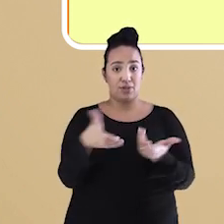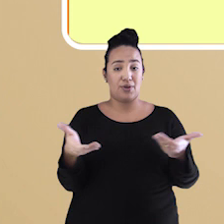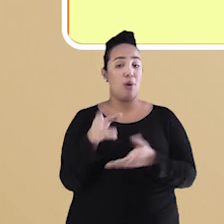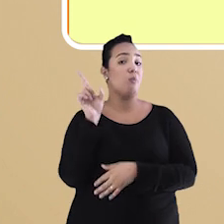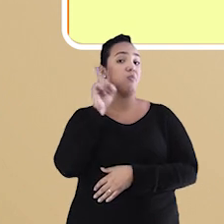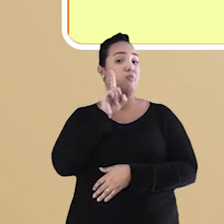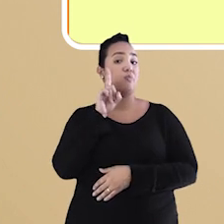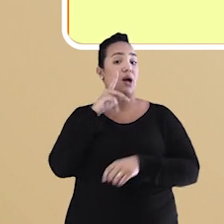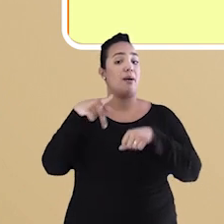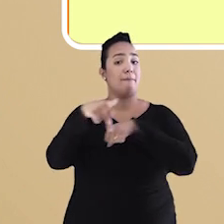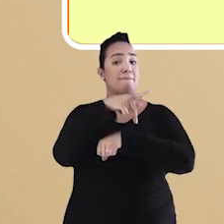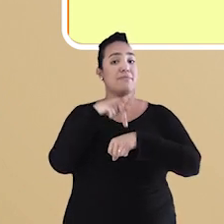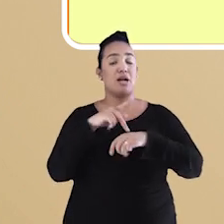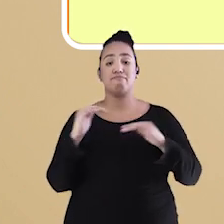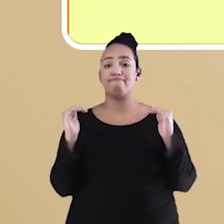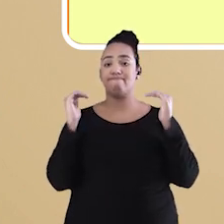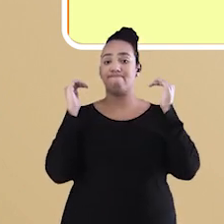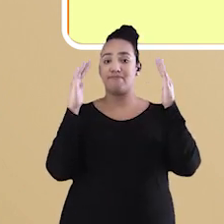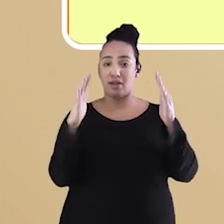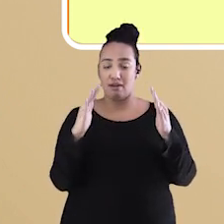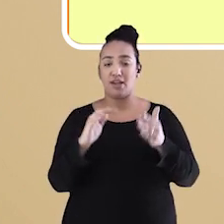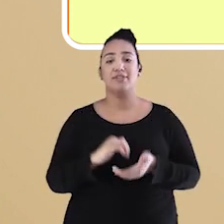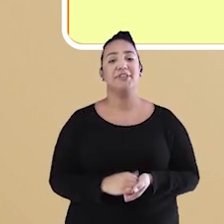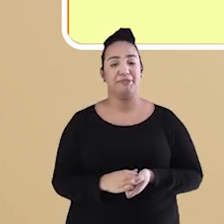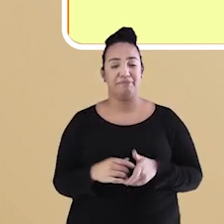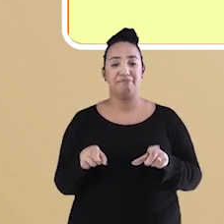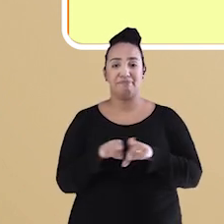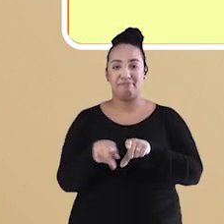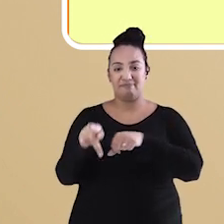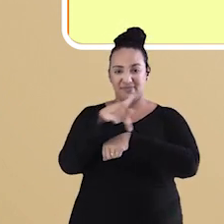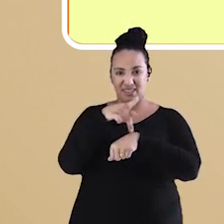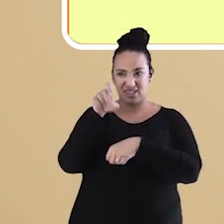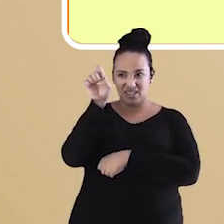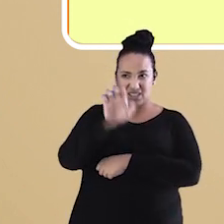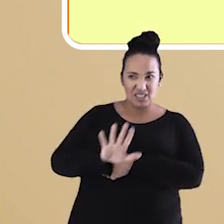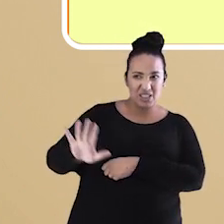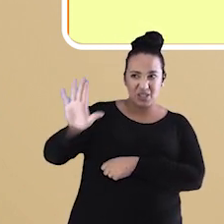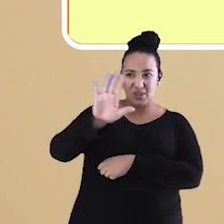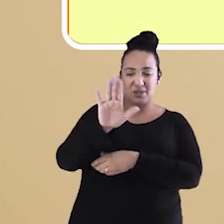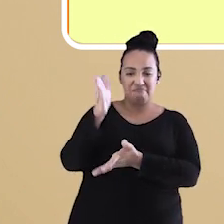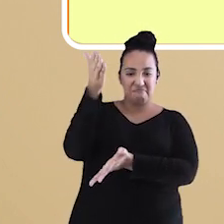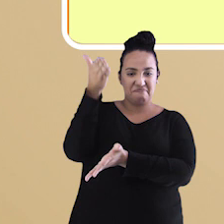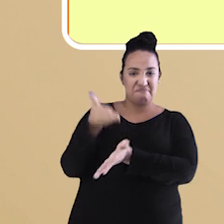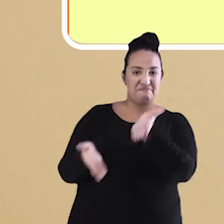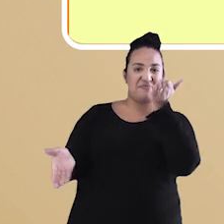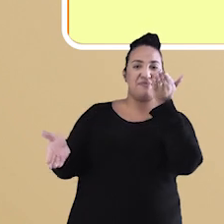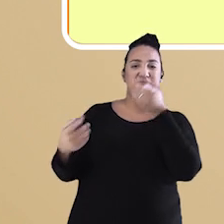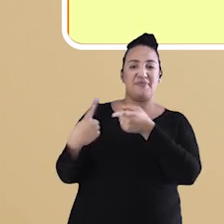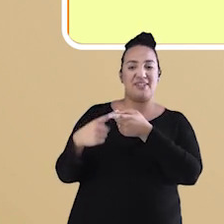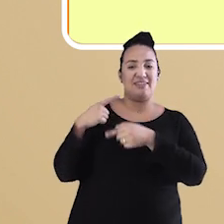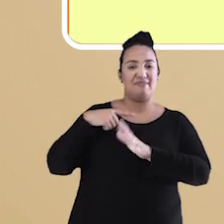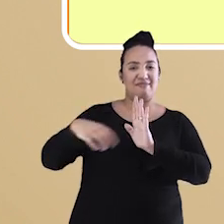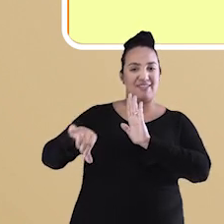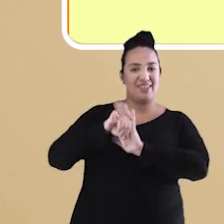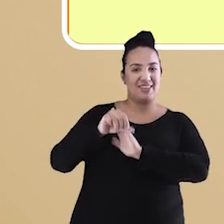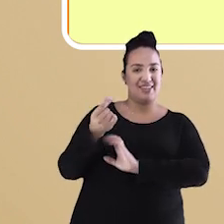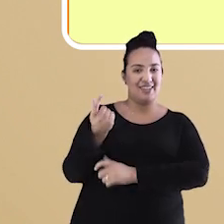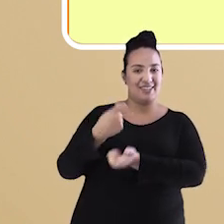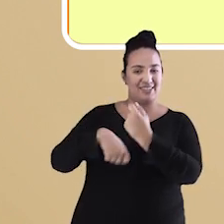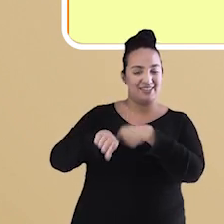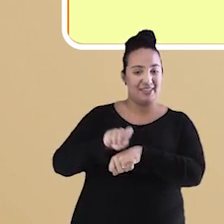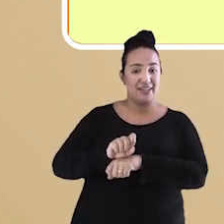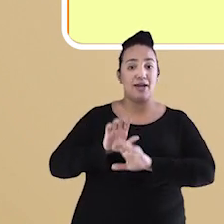Unidos se tornou o país número 1 entre as potências mundiais, deixando para trás os países europeus arrasados pela